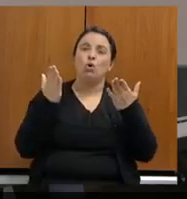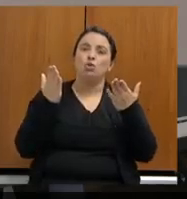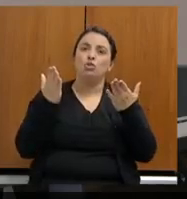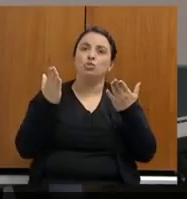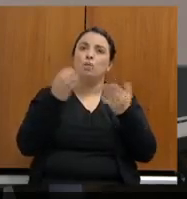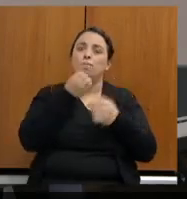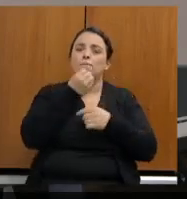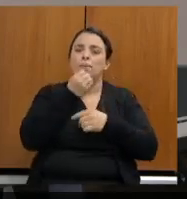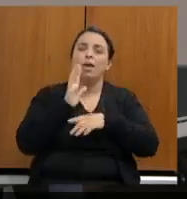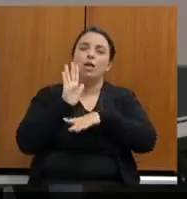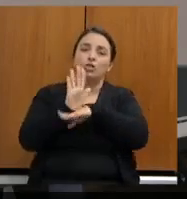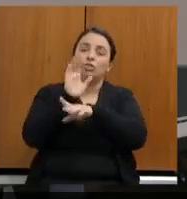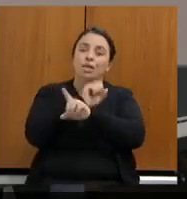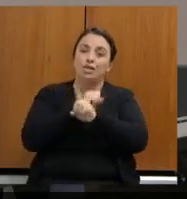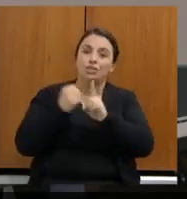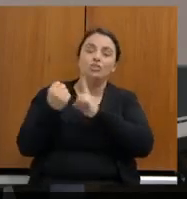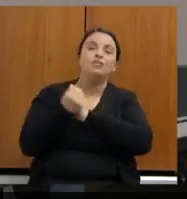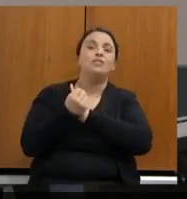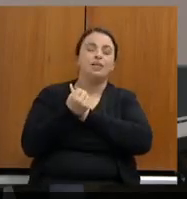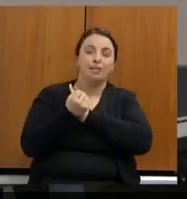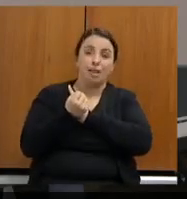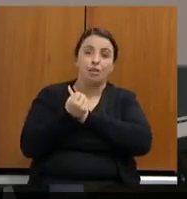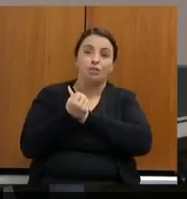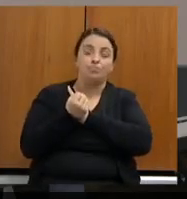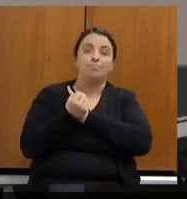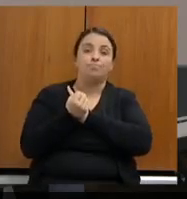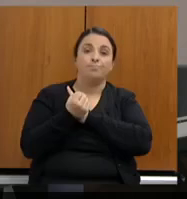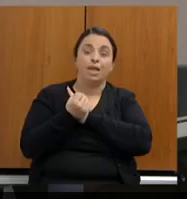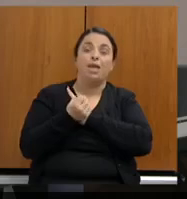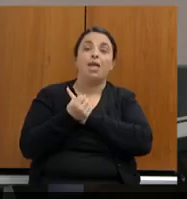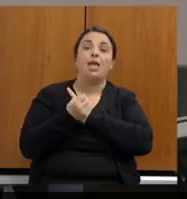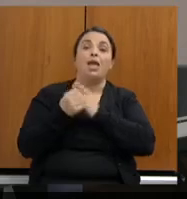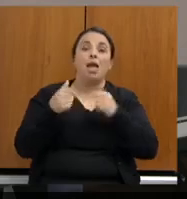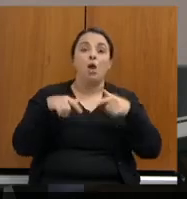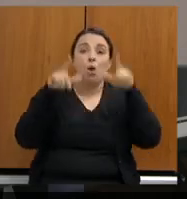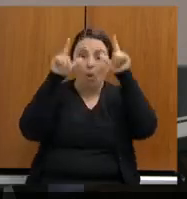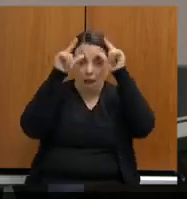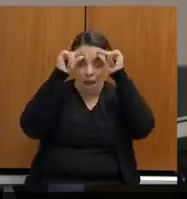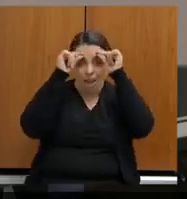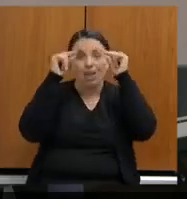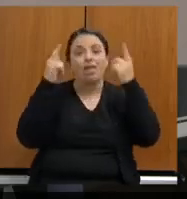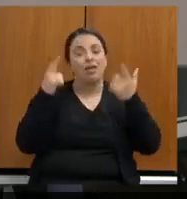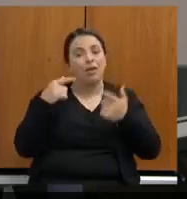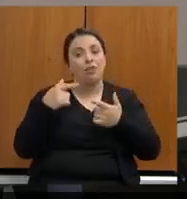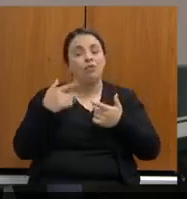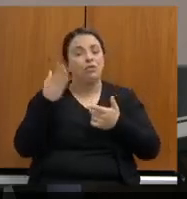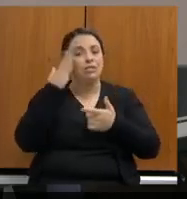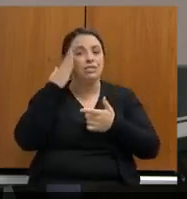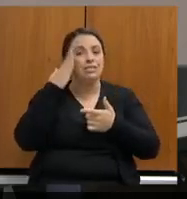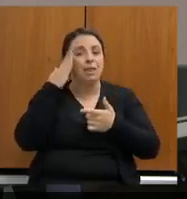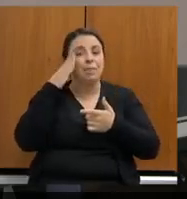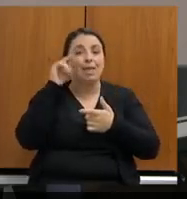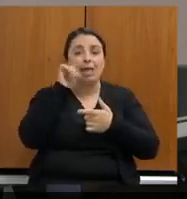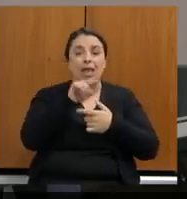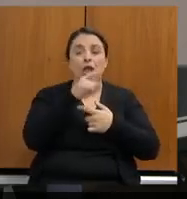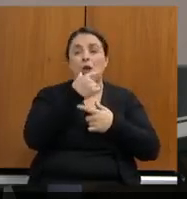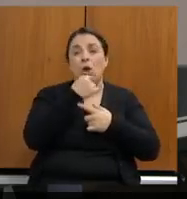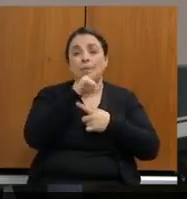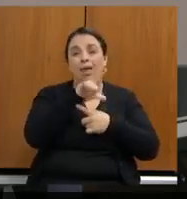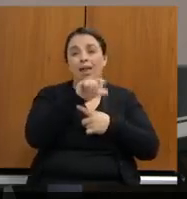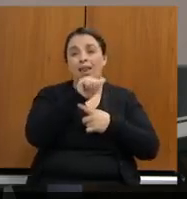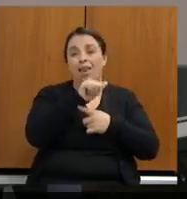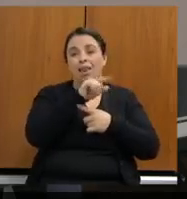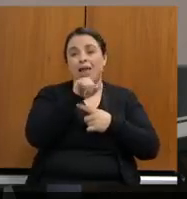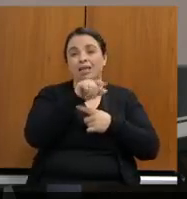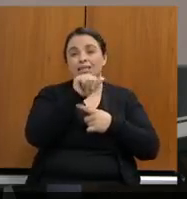Muito bom porque realmente é um alívio para a sociedade saber uma há tantos danos